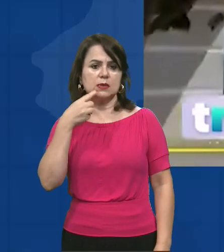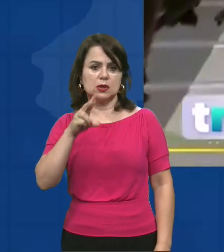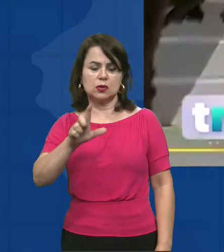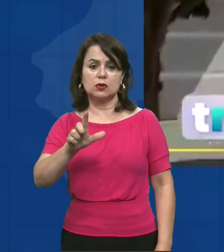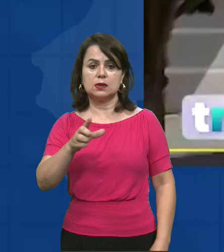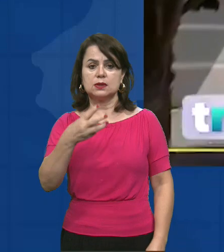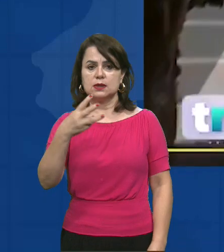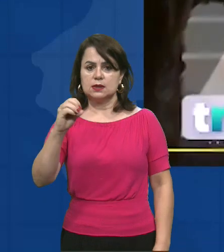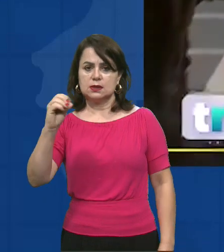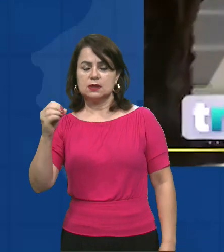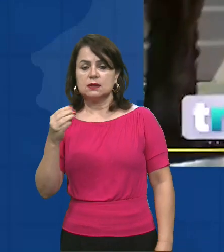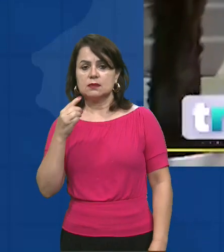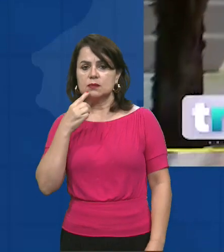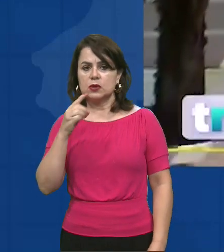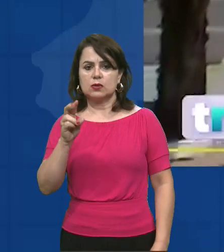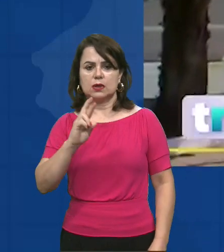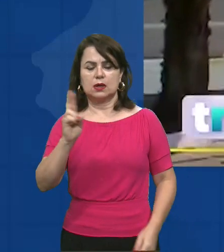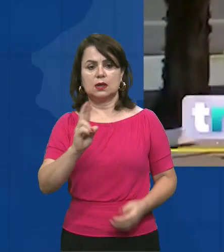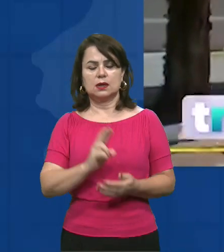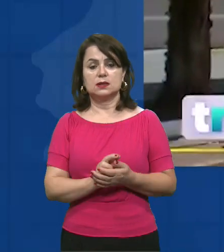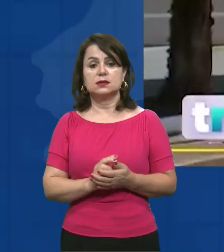R$3.300.000. Já no contrato constam